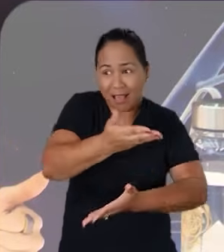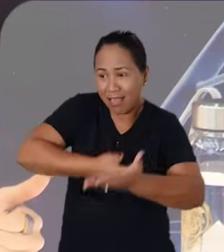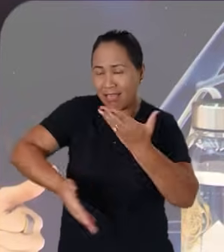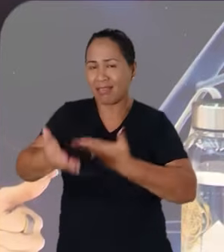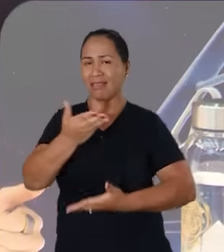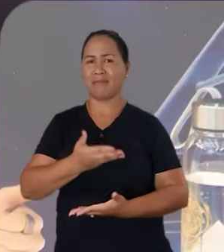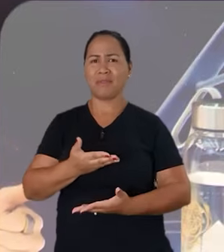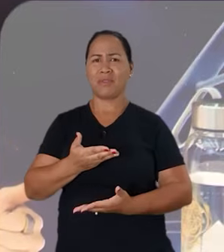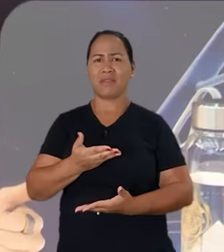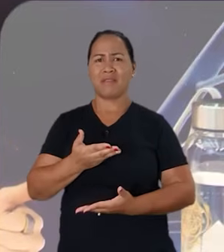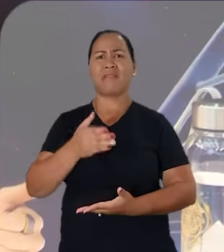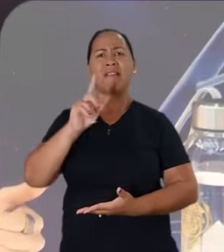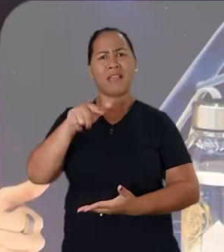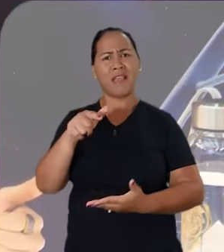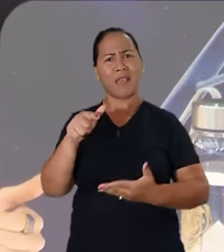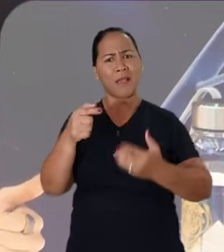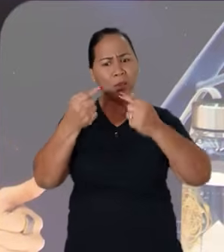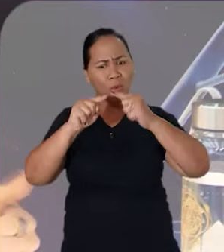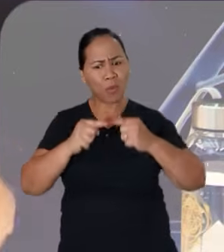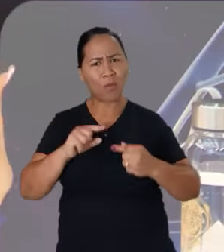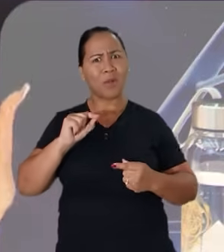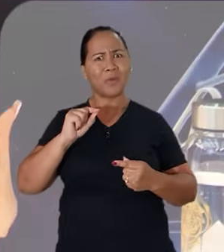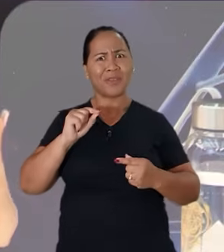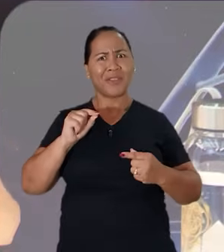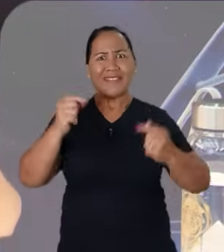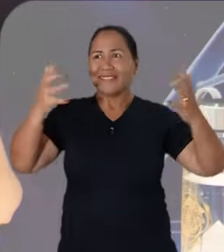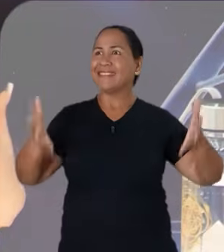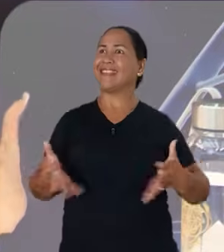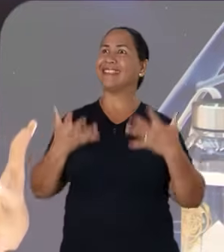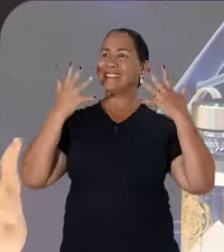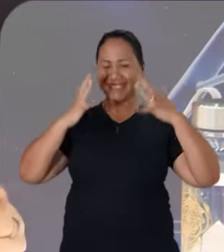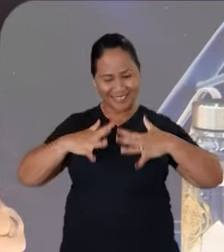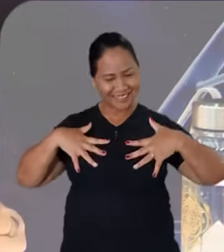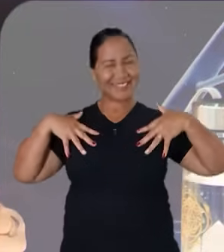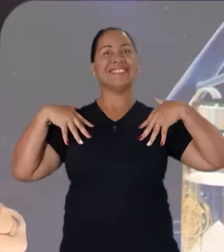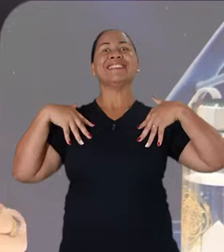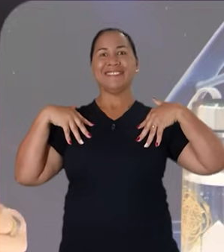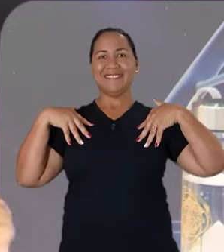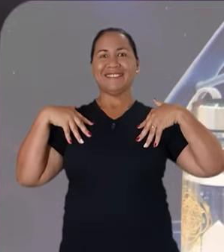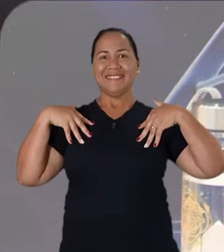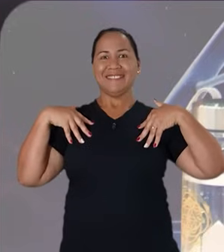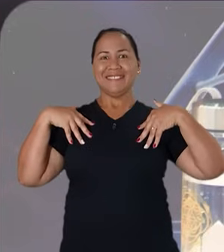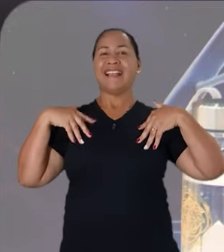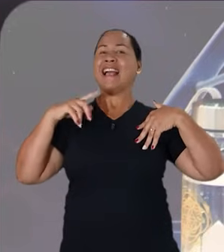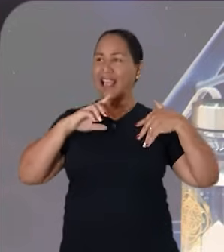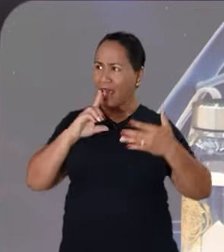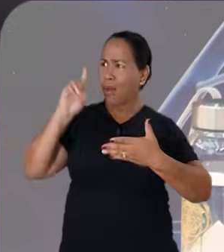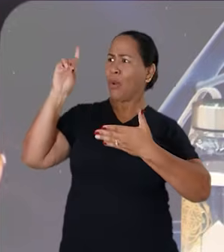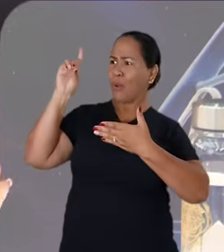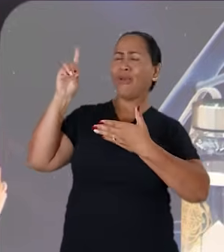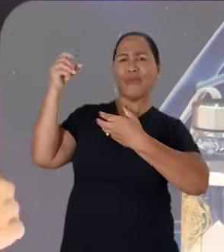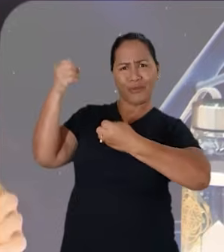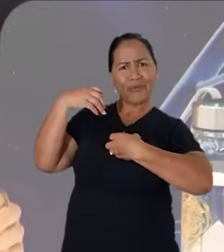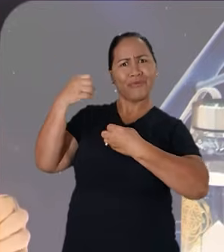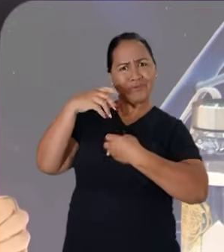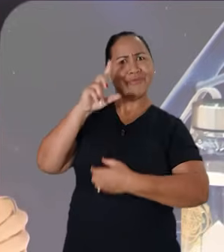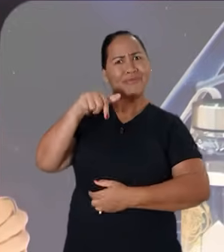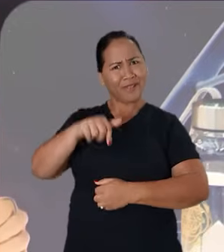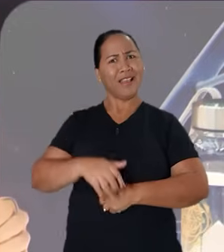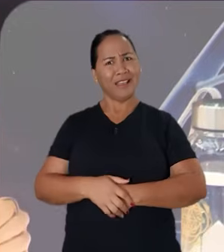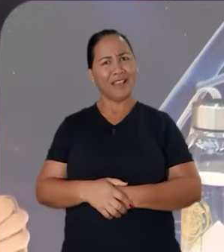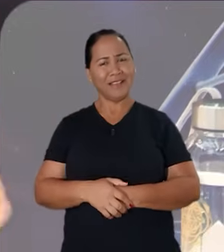entre dar e receber. O teu prazer, a tua satisfação, ela precisa ser harmônica,